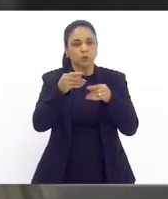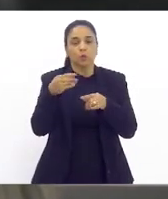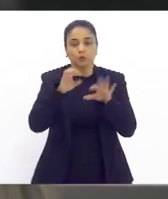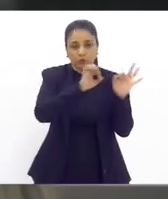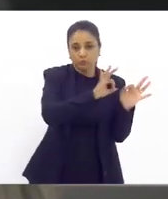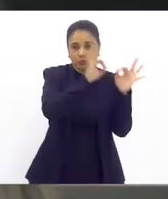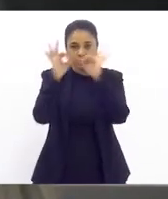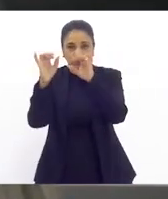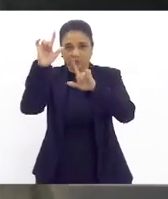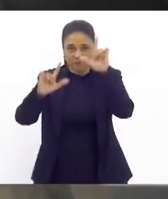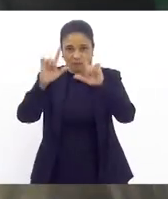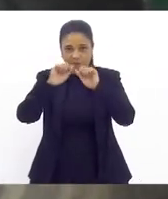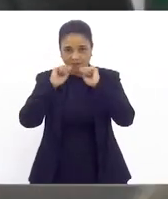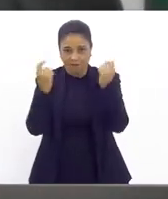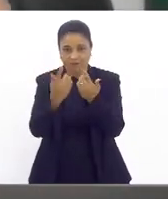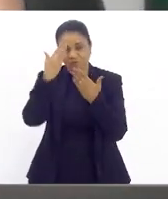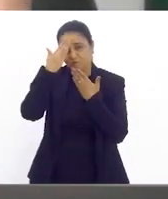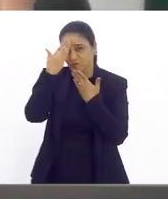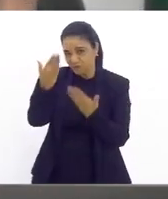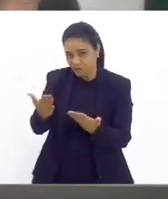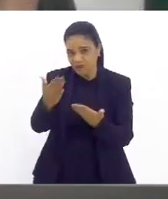nos acompanham pela TV aberta